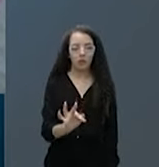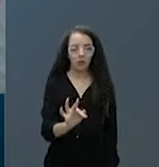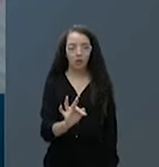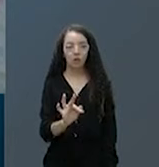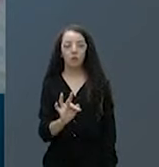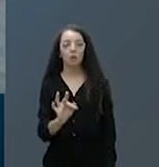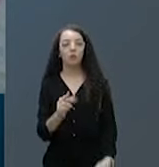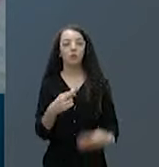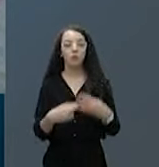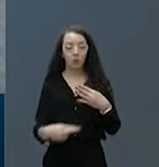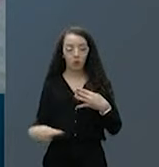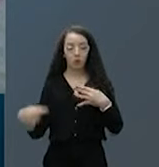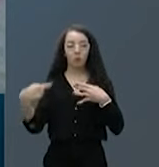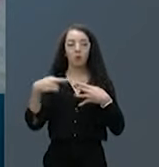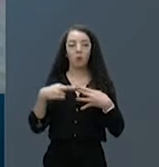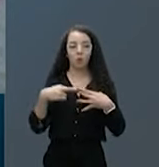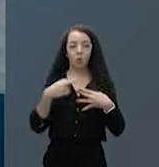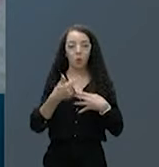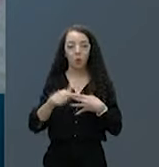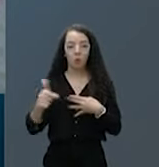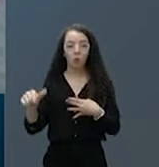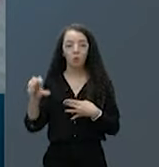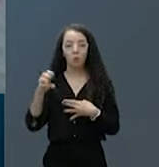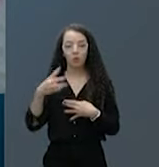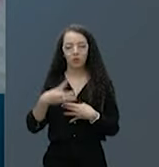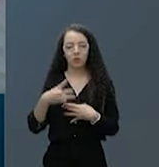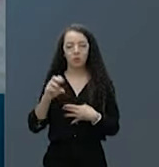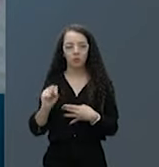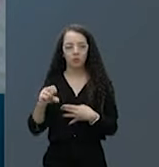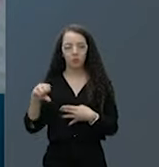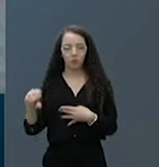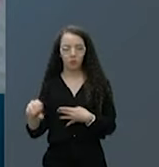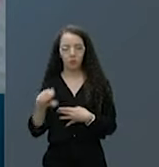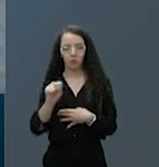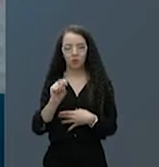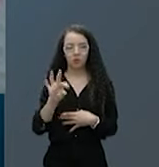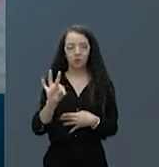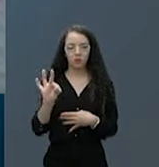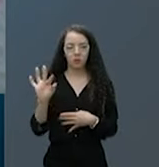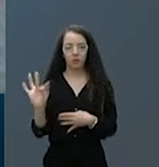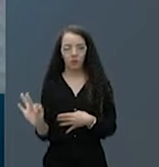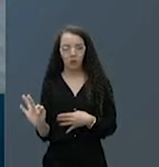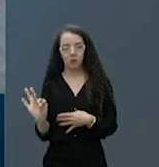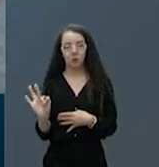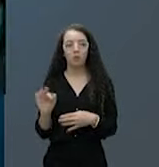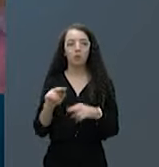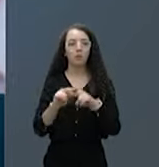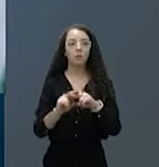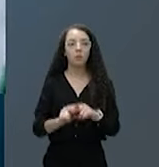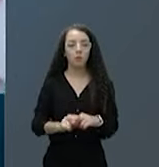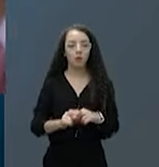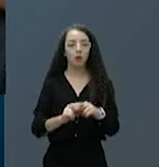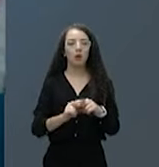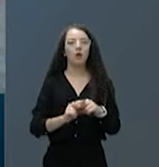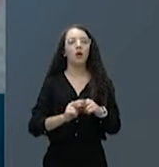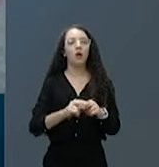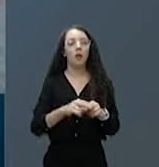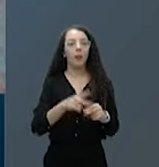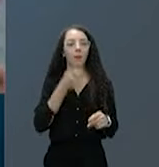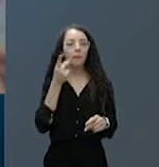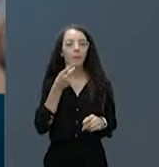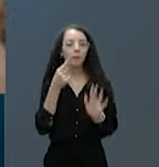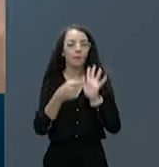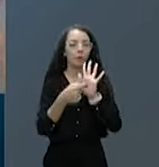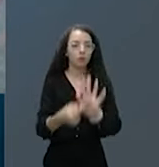especial, ou o 339 do STF, incidente quando infundadas as alegações sobre falha na fundamentação